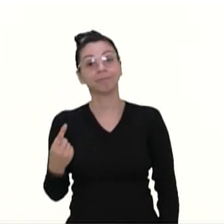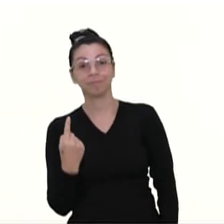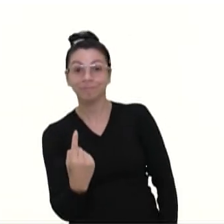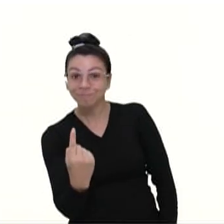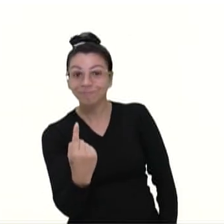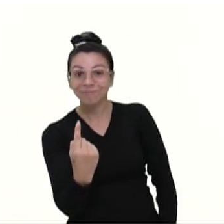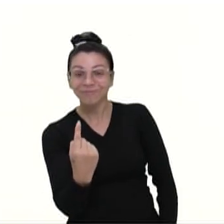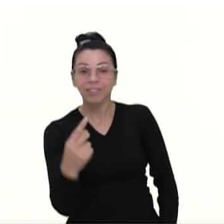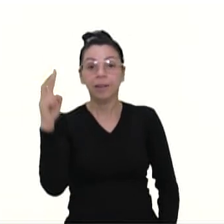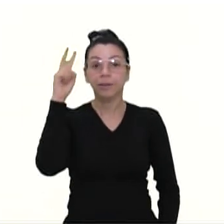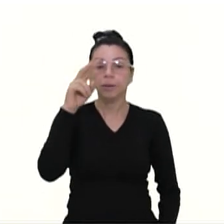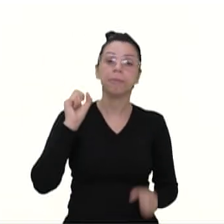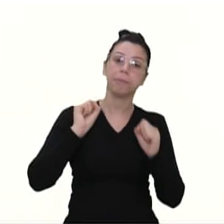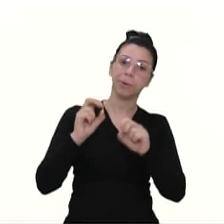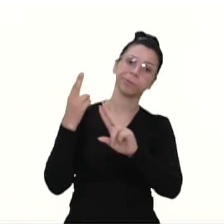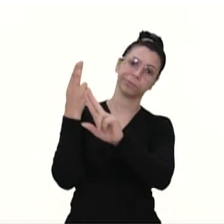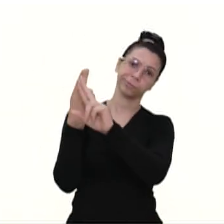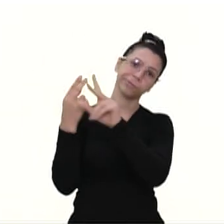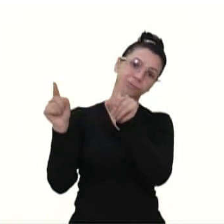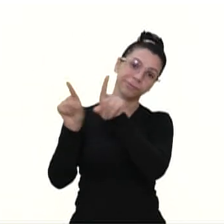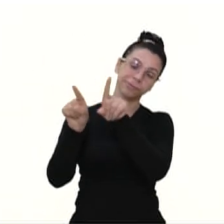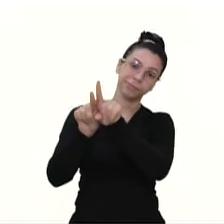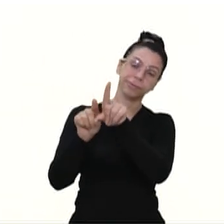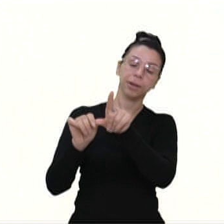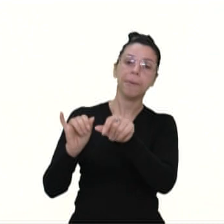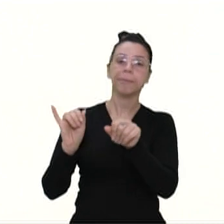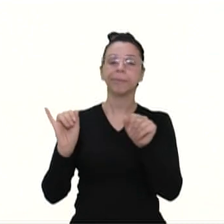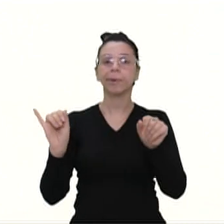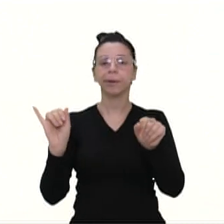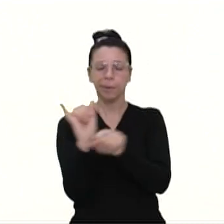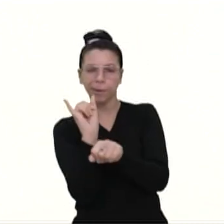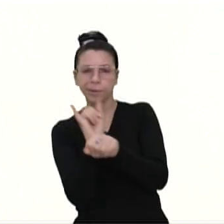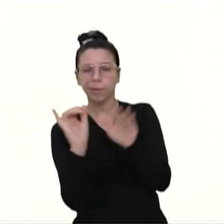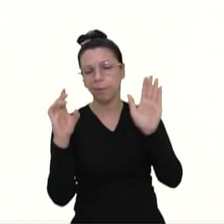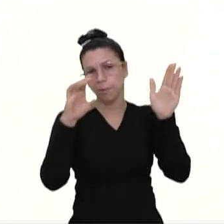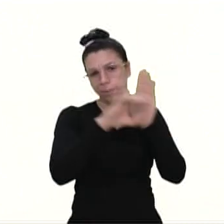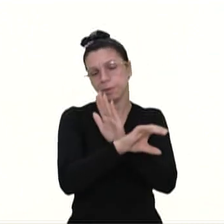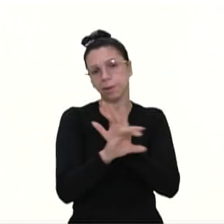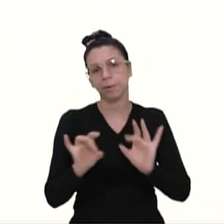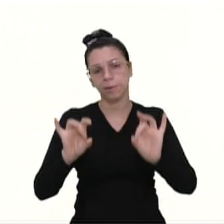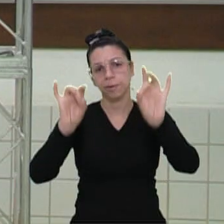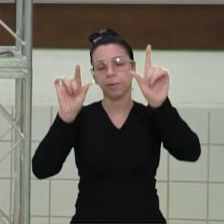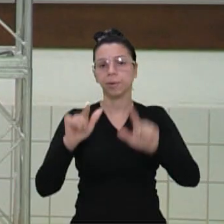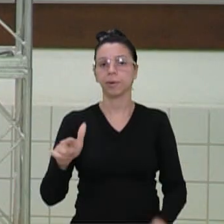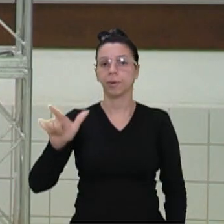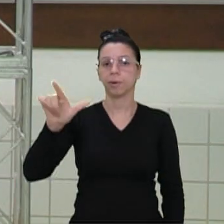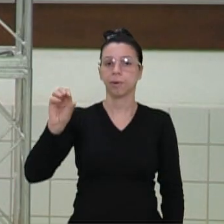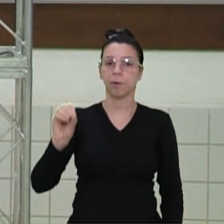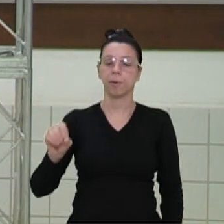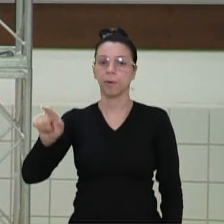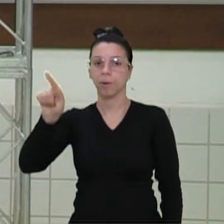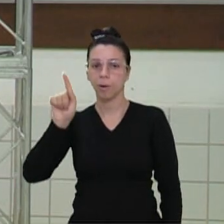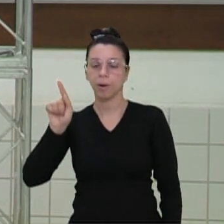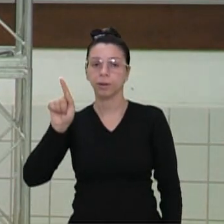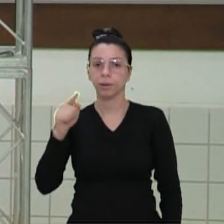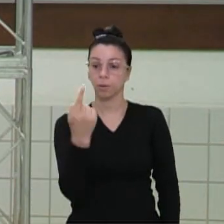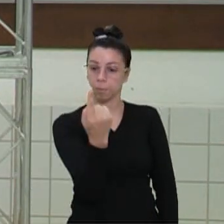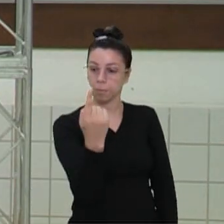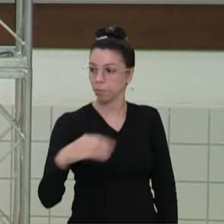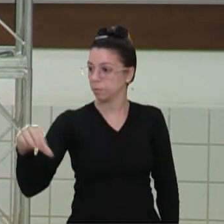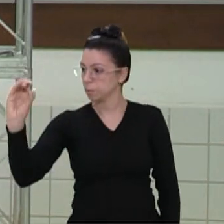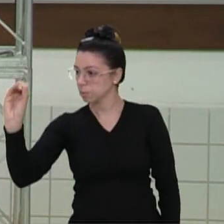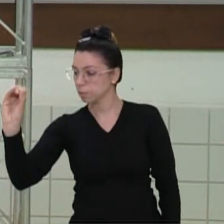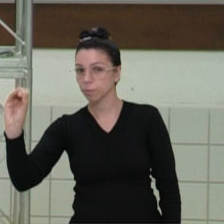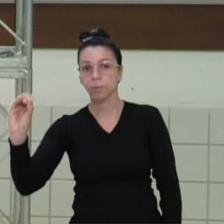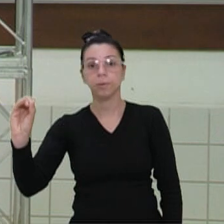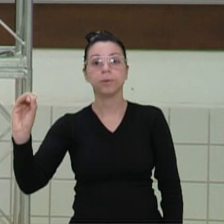1. Lembrando que você poderia ter usado aqui os casos especiais, né, gente? Quando o logaritmando é 1, a resposta é 0. E quando o logaritmando é